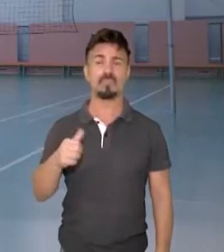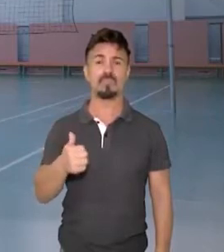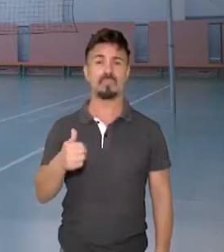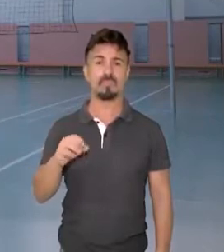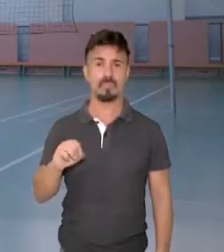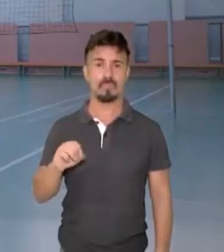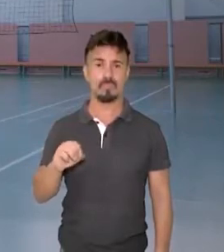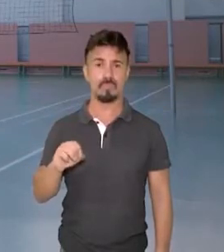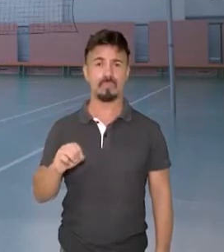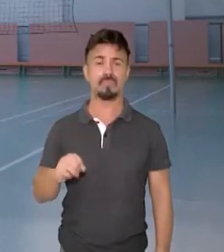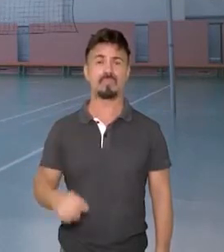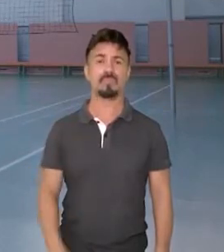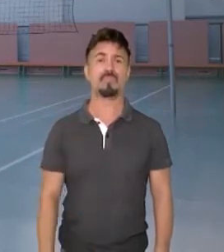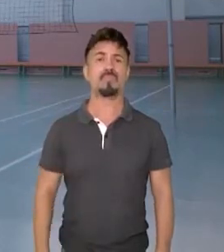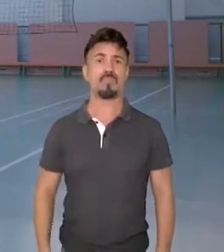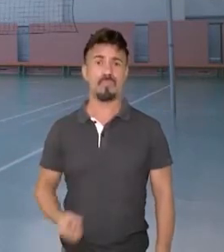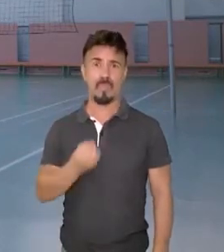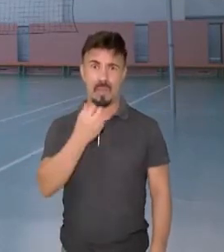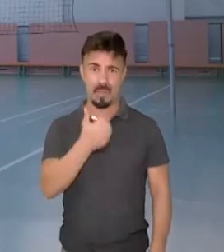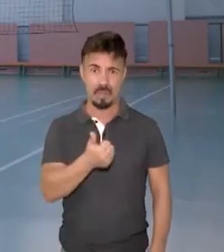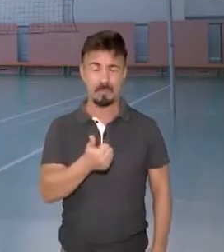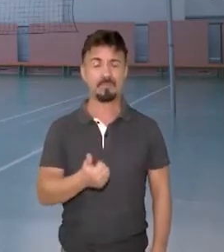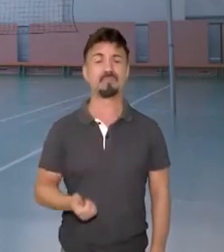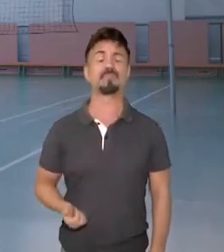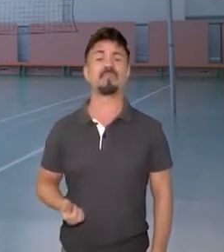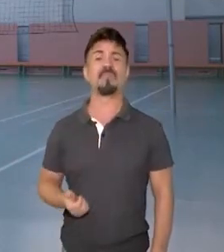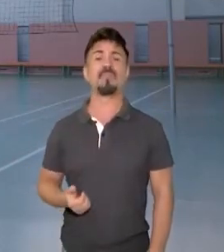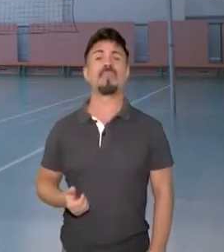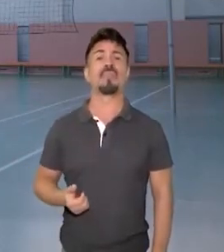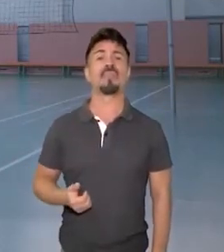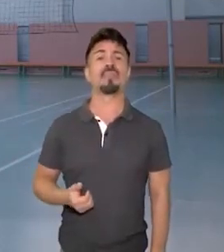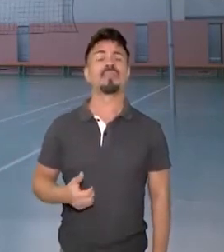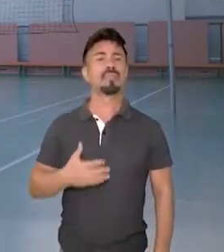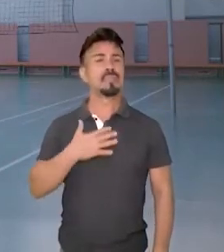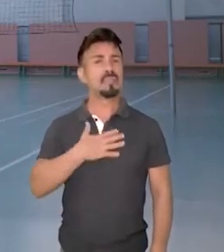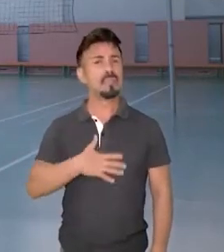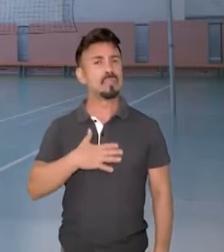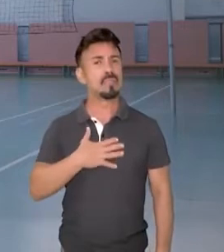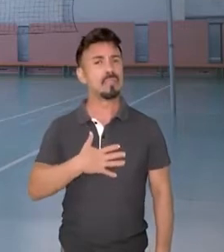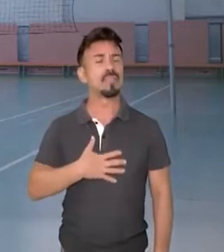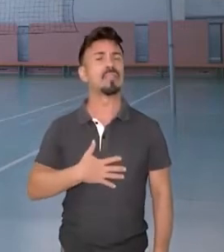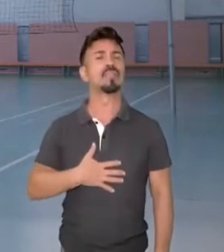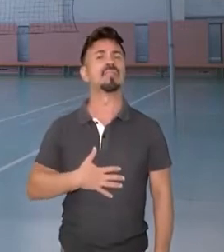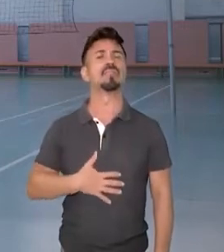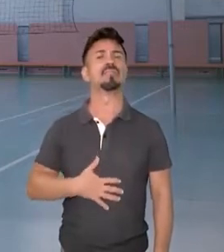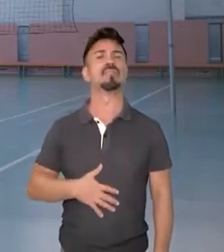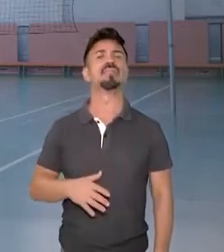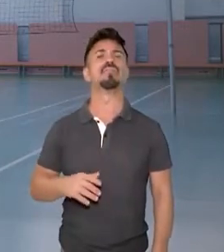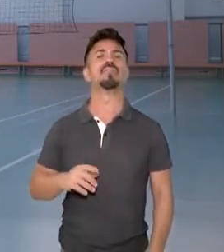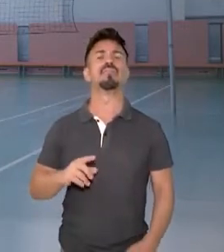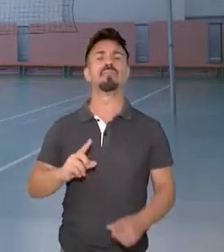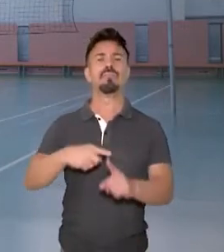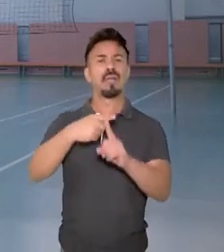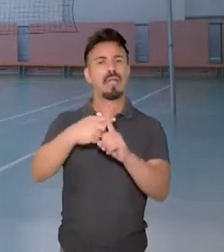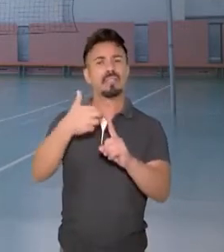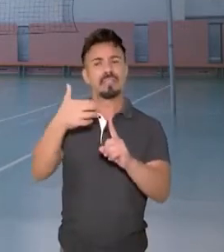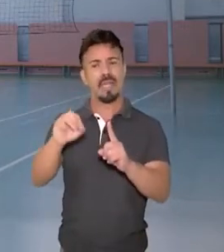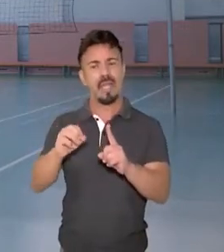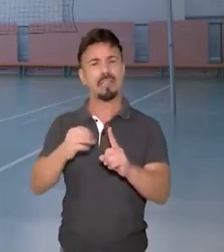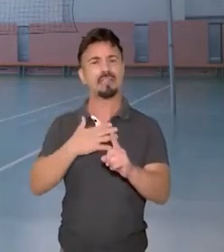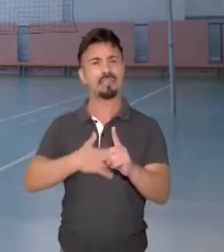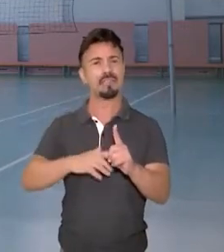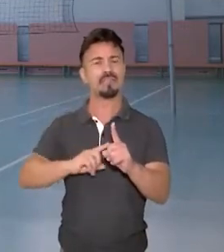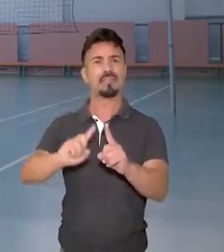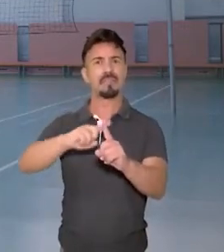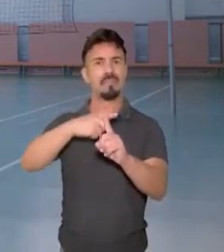há nove dez beleza e da mesma forma faz descansa um pouquinho faz mais 10 descansa mais um pouquinho